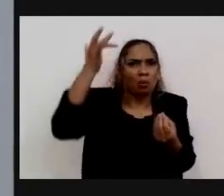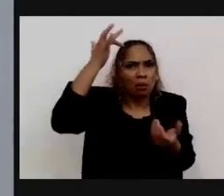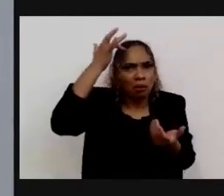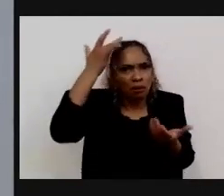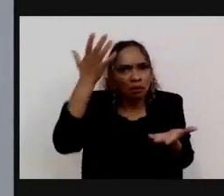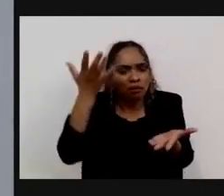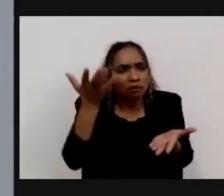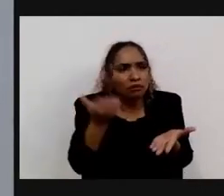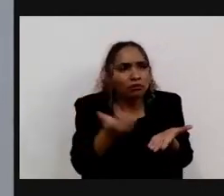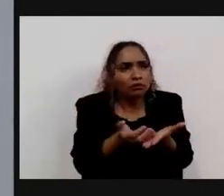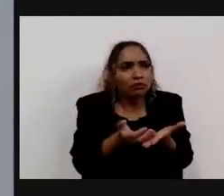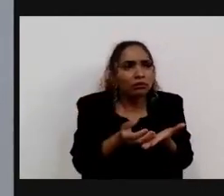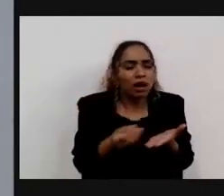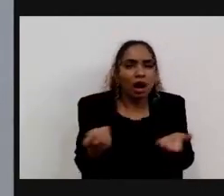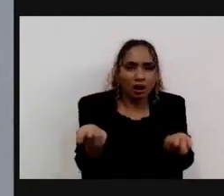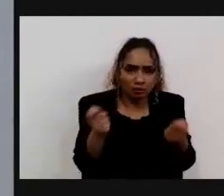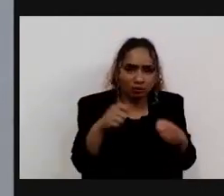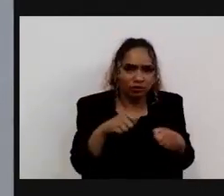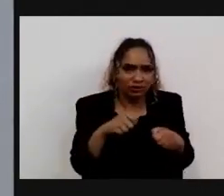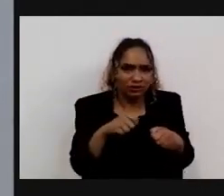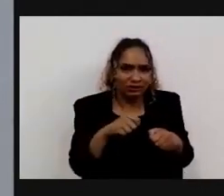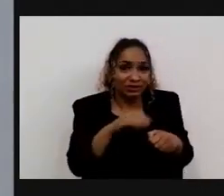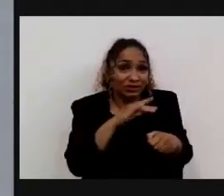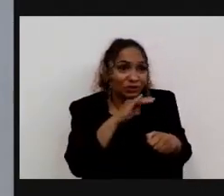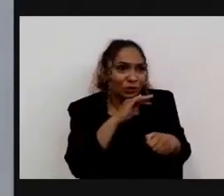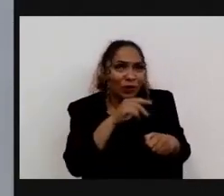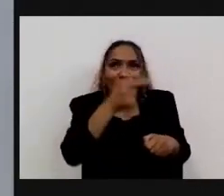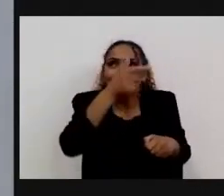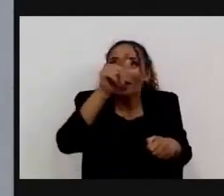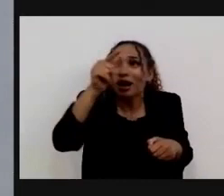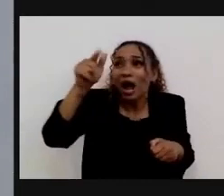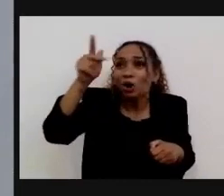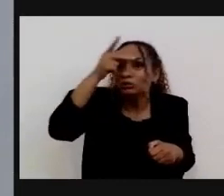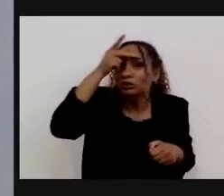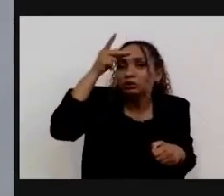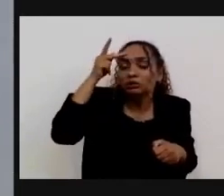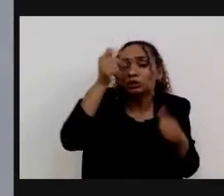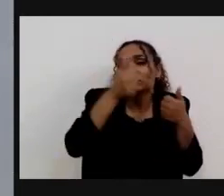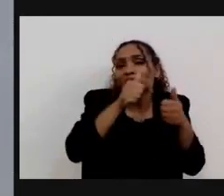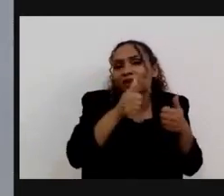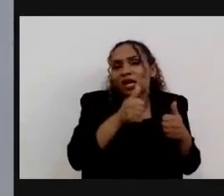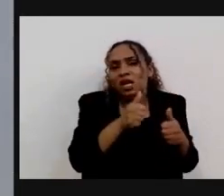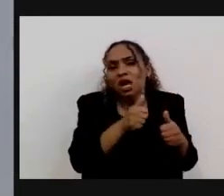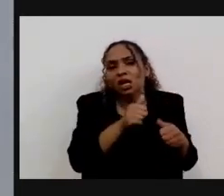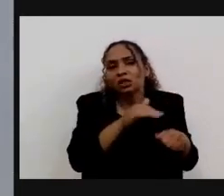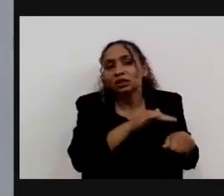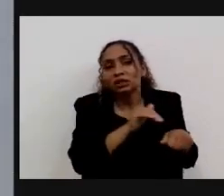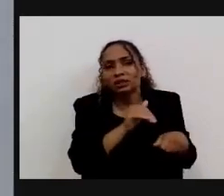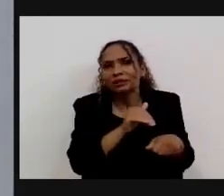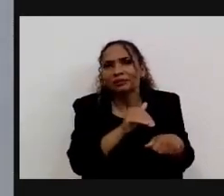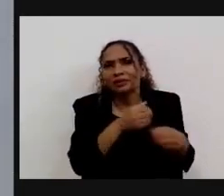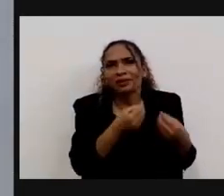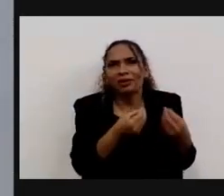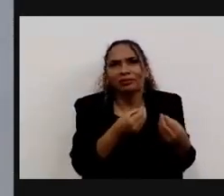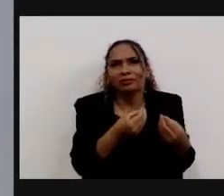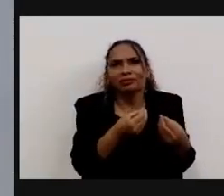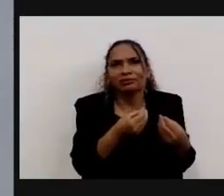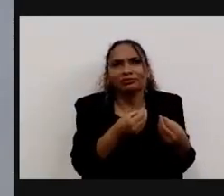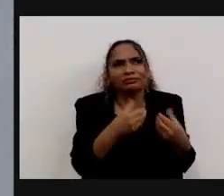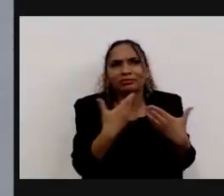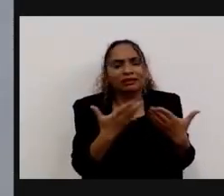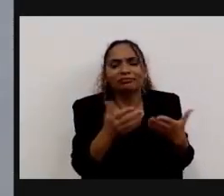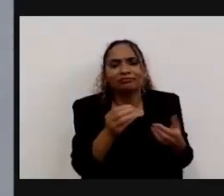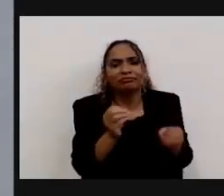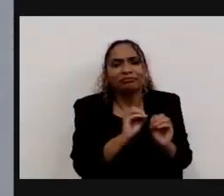e isso poderia ter sido algo negativo para outras pessoas avaliarem se ia chamar ou não essa pessoa não tem nem LinkedIn